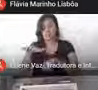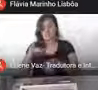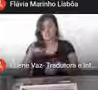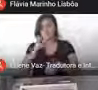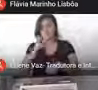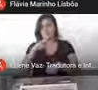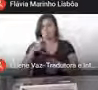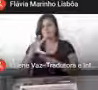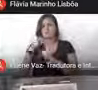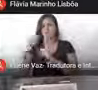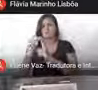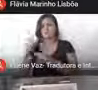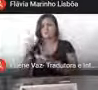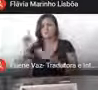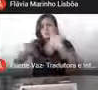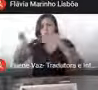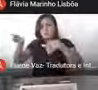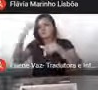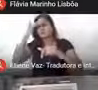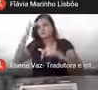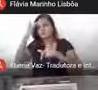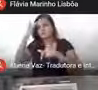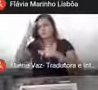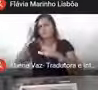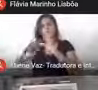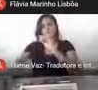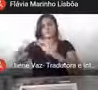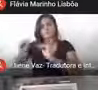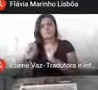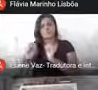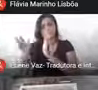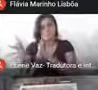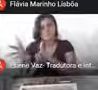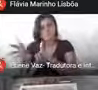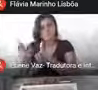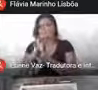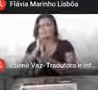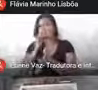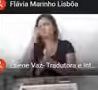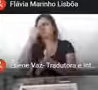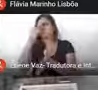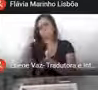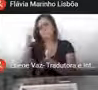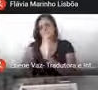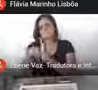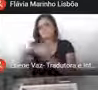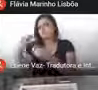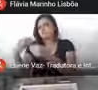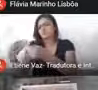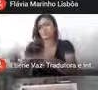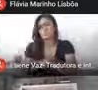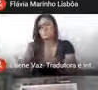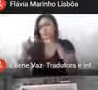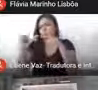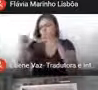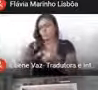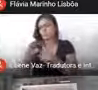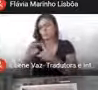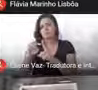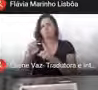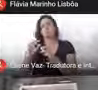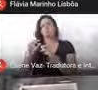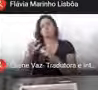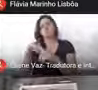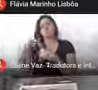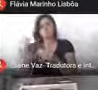fala, uma comunidade X, por exemplo, os moradores de um determinado município, de uma determinada comunidade, de uma determinada